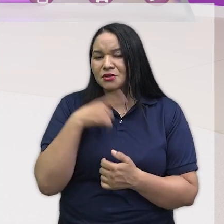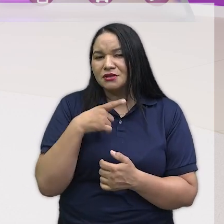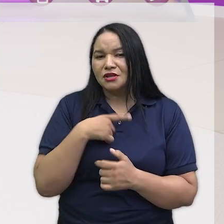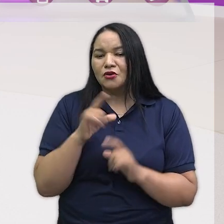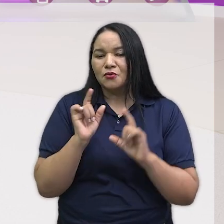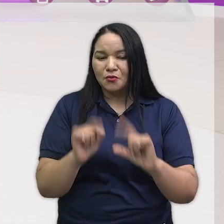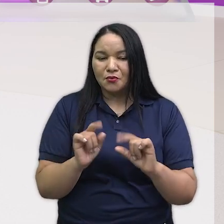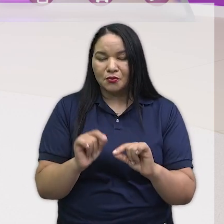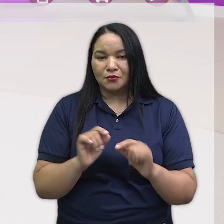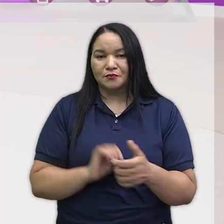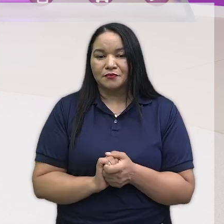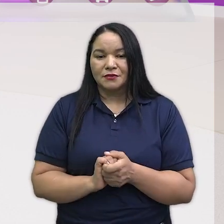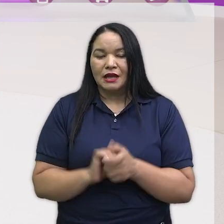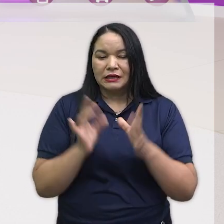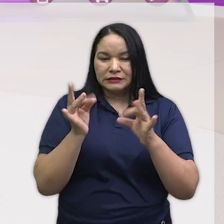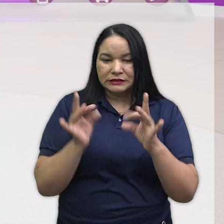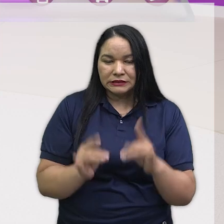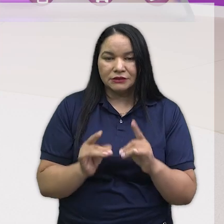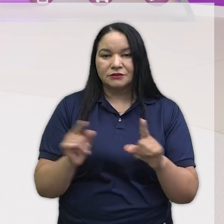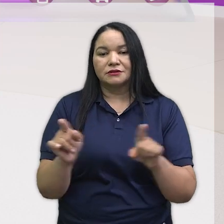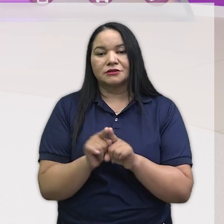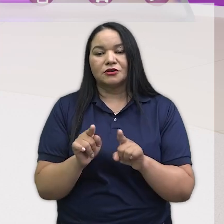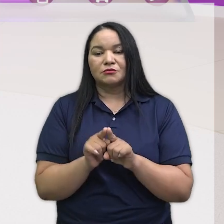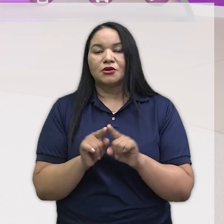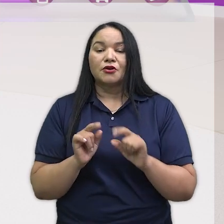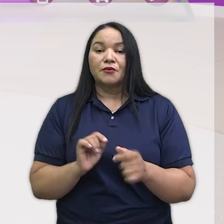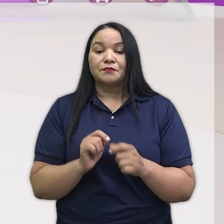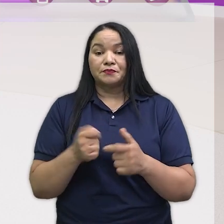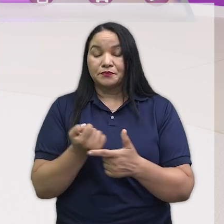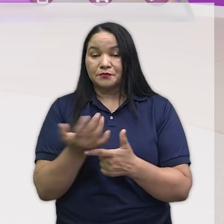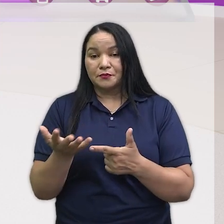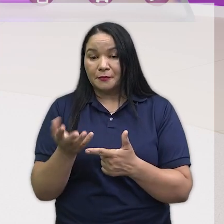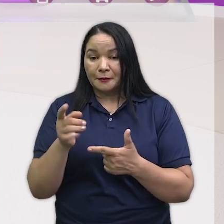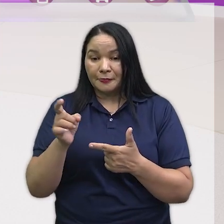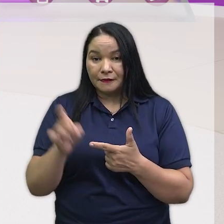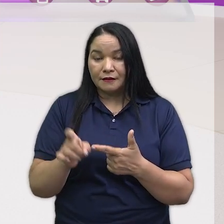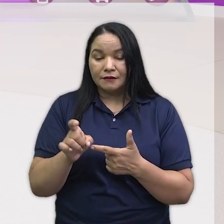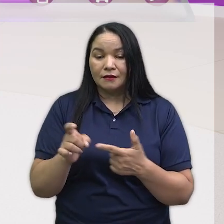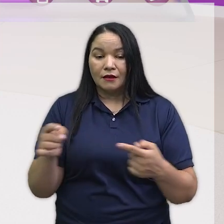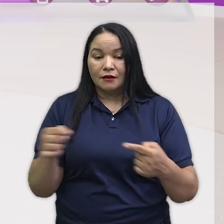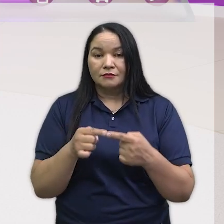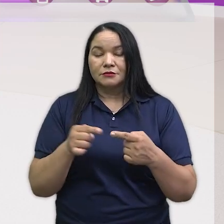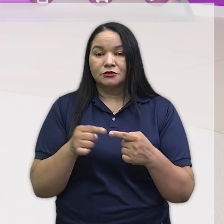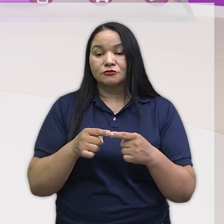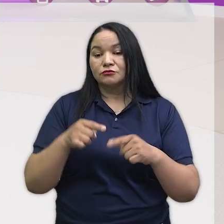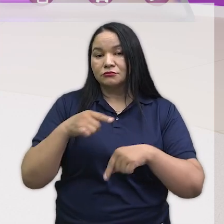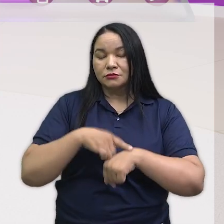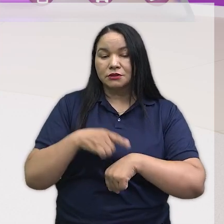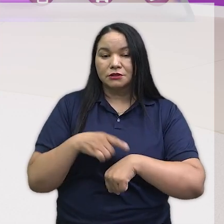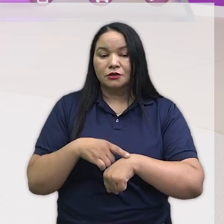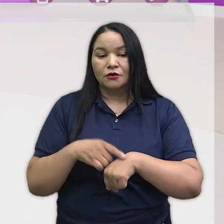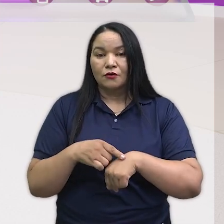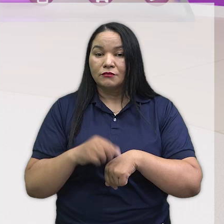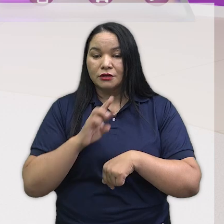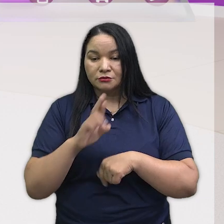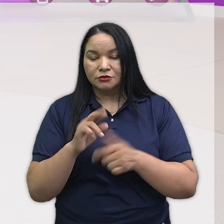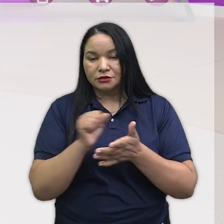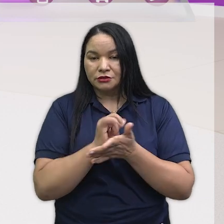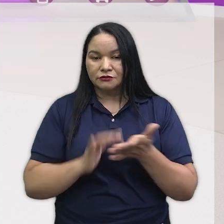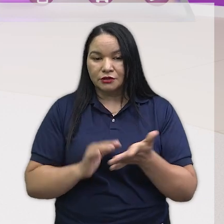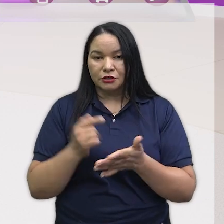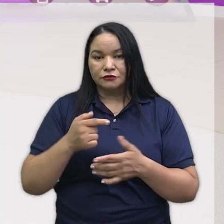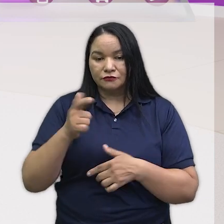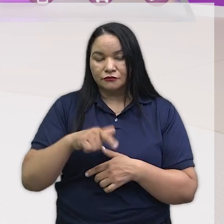ver consequências dessa definição. O que essa definição de logaritmo pode implicar aí na hora de resolver aí no desenvolvimento do